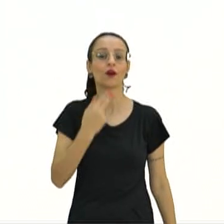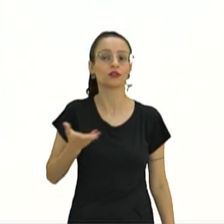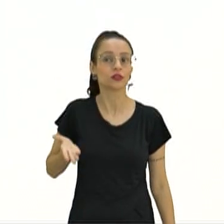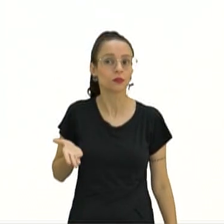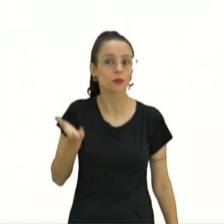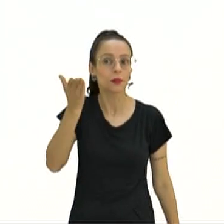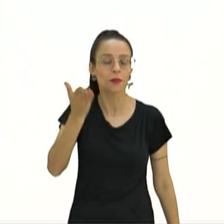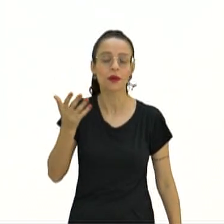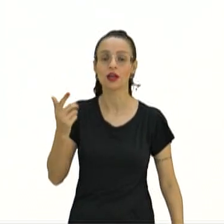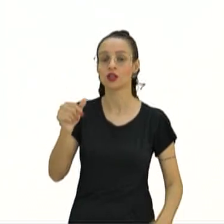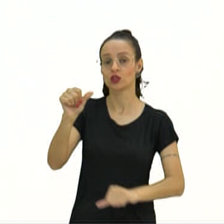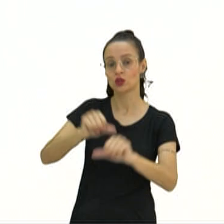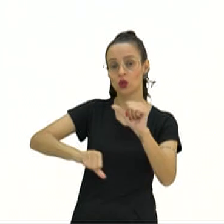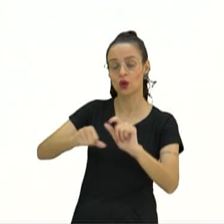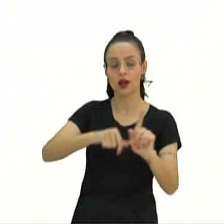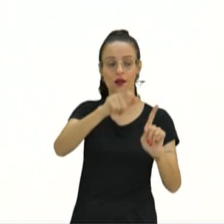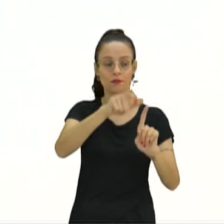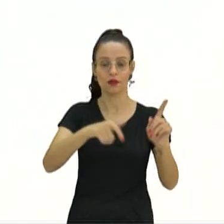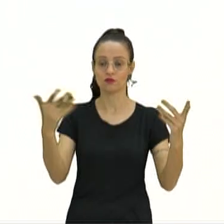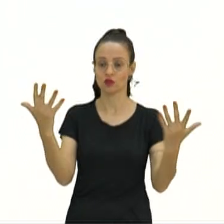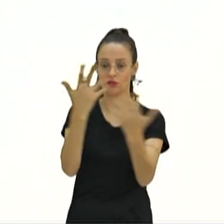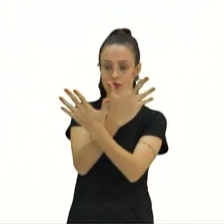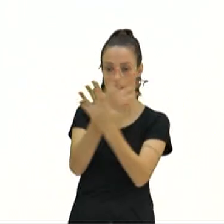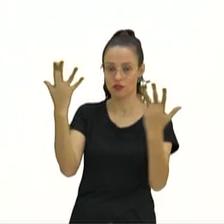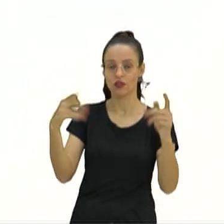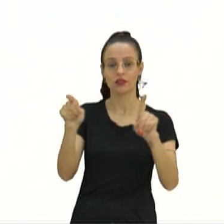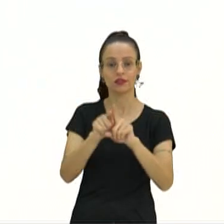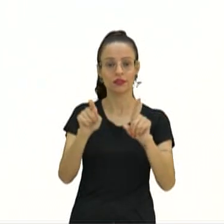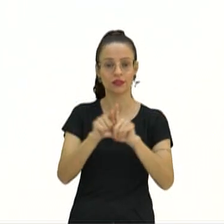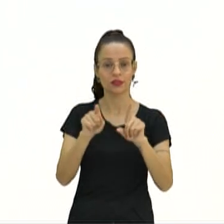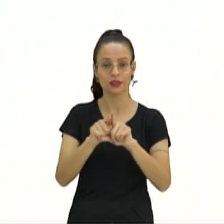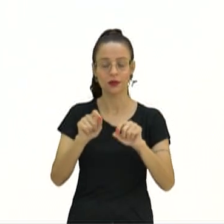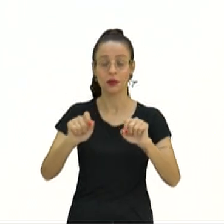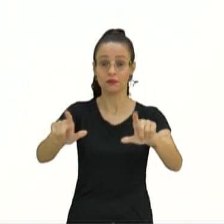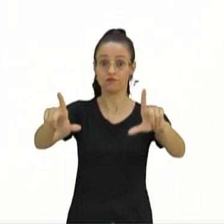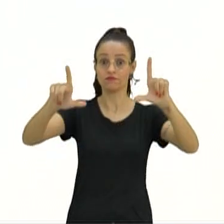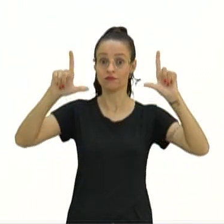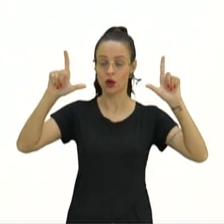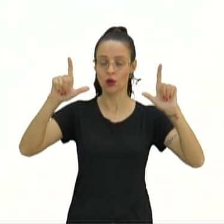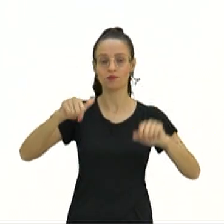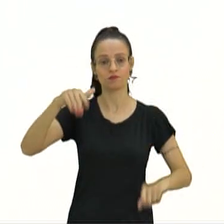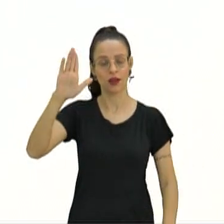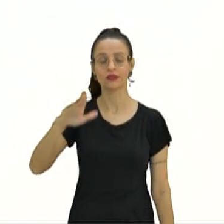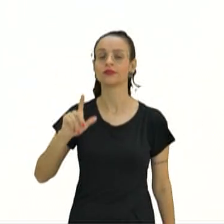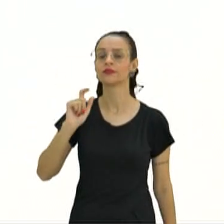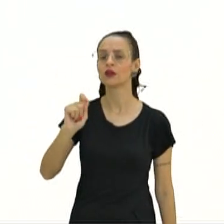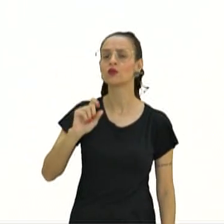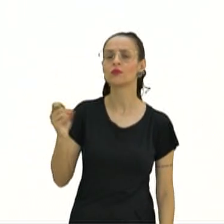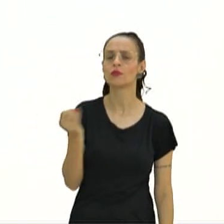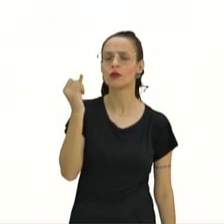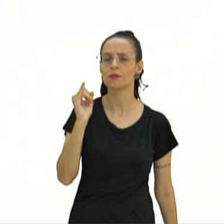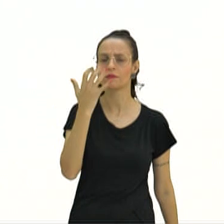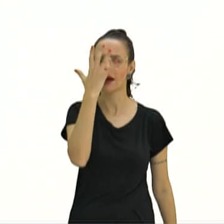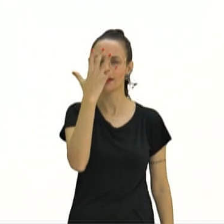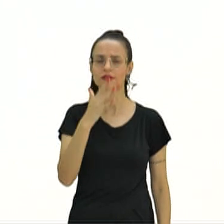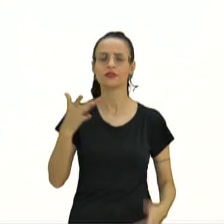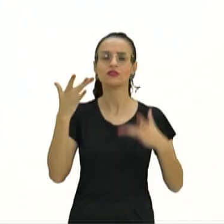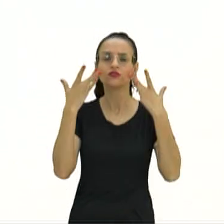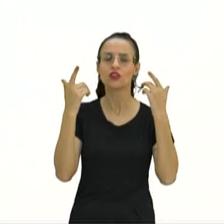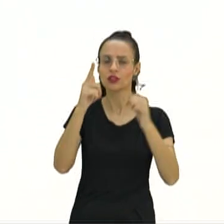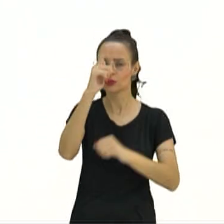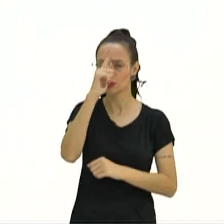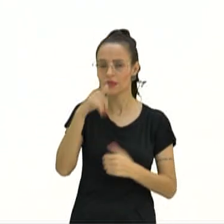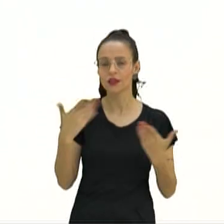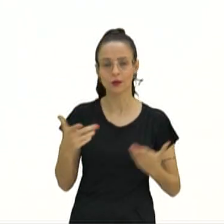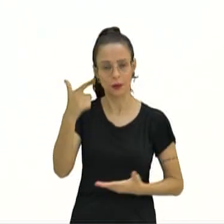trocar de personagens e ampliar a imagem do ator. Qual era a importância, então, das máscaras no teatro grego,